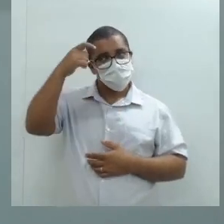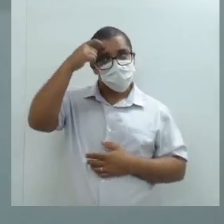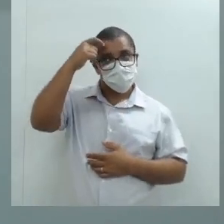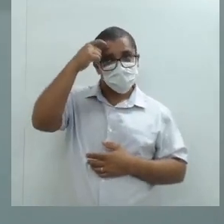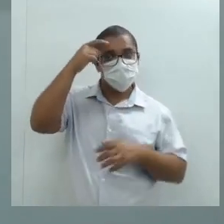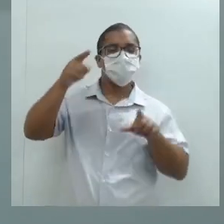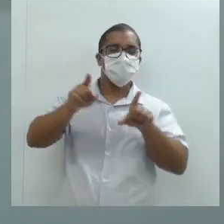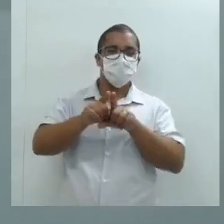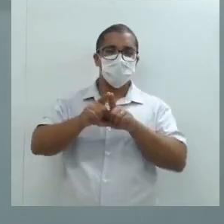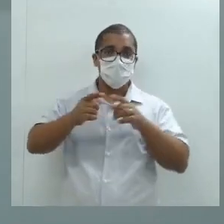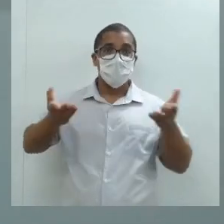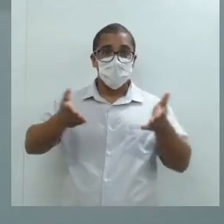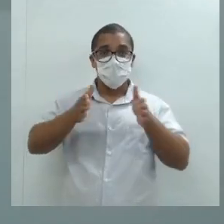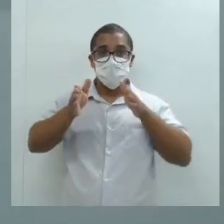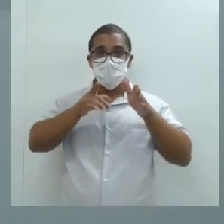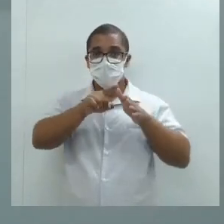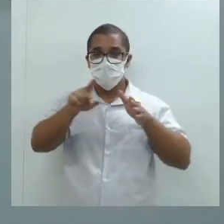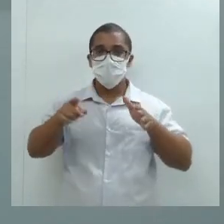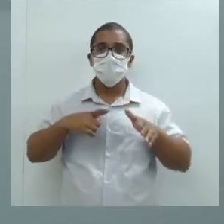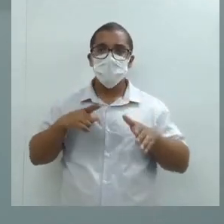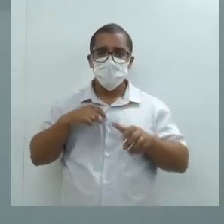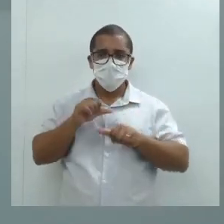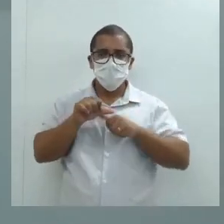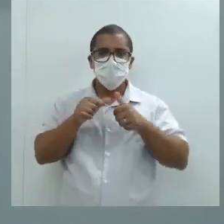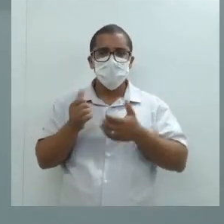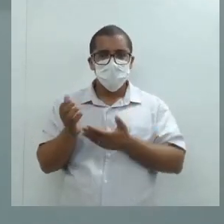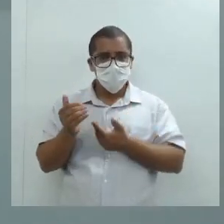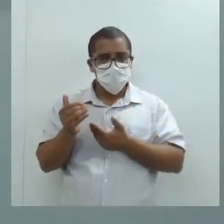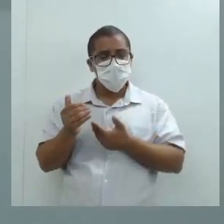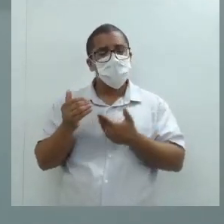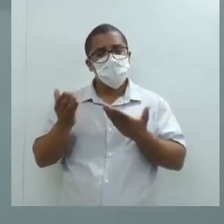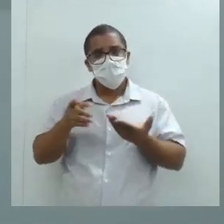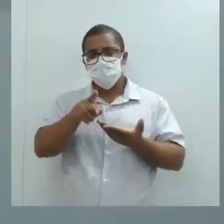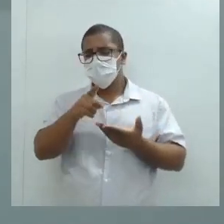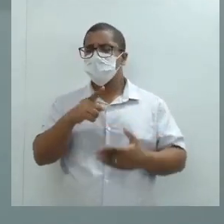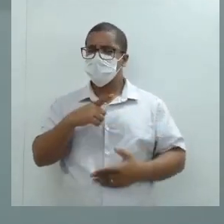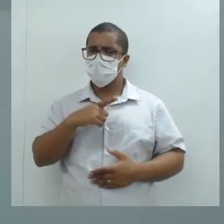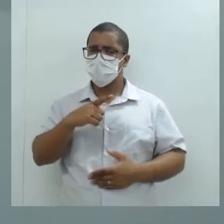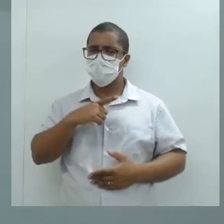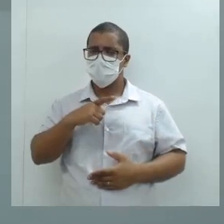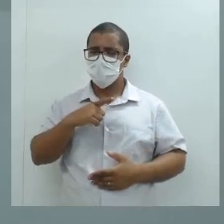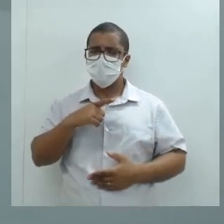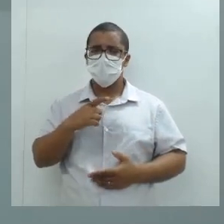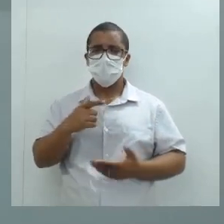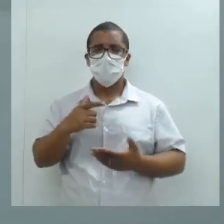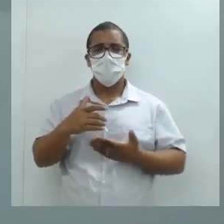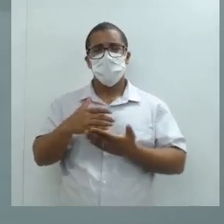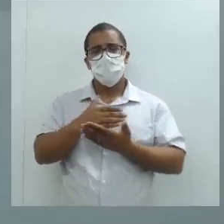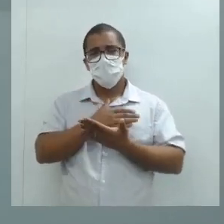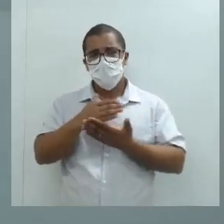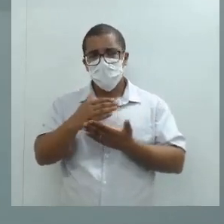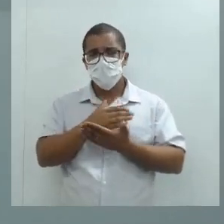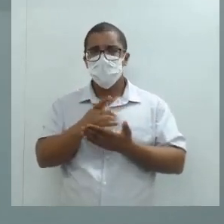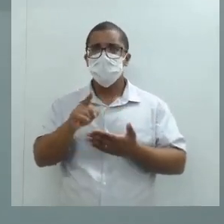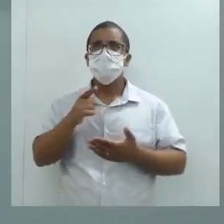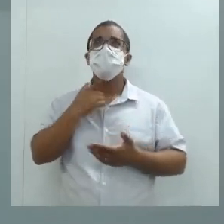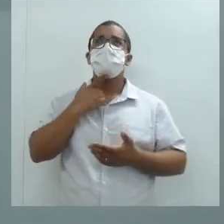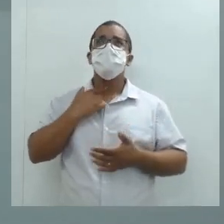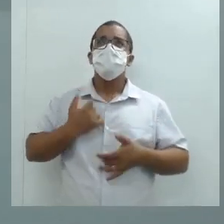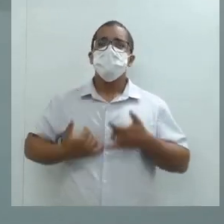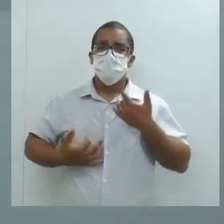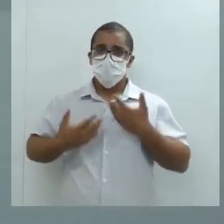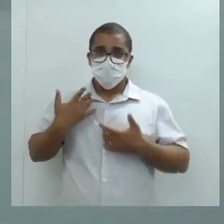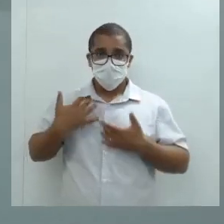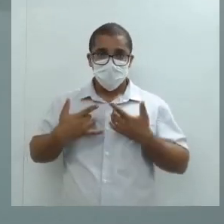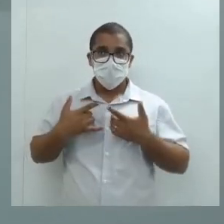você está amadurecendo, embora você tenha essa questão do libido sexual